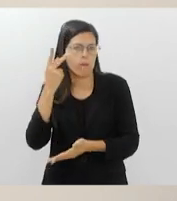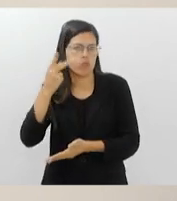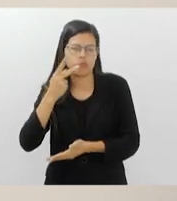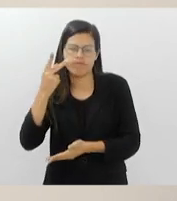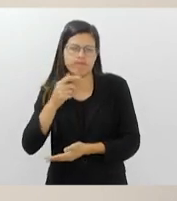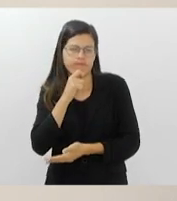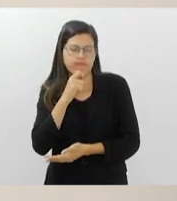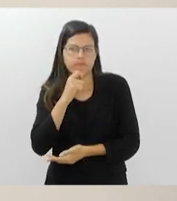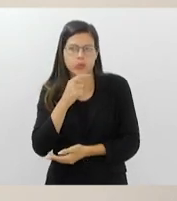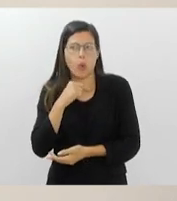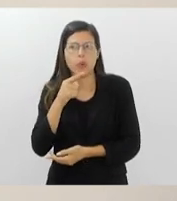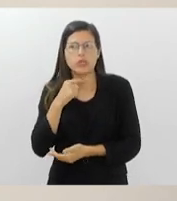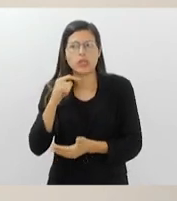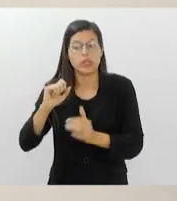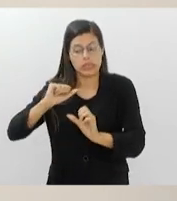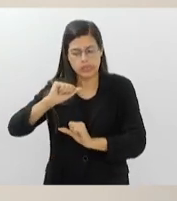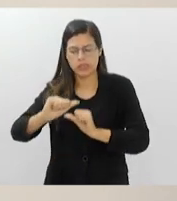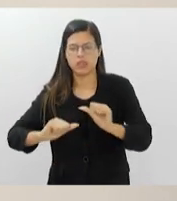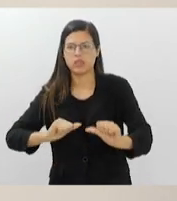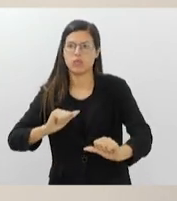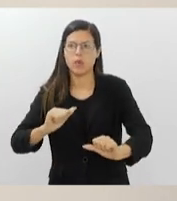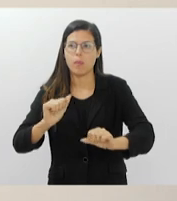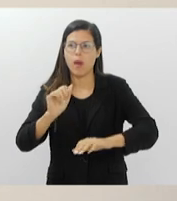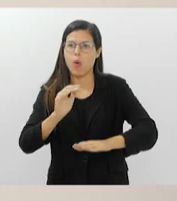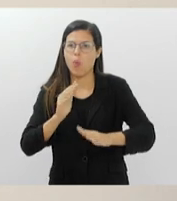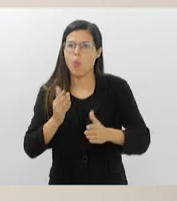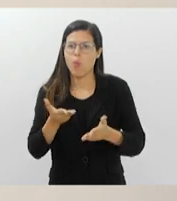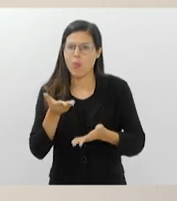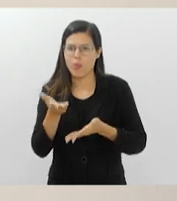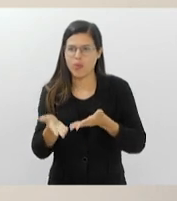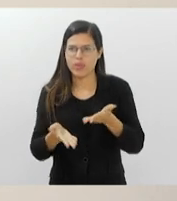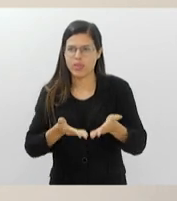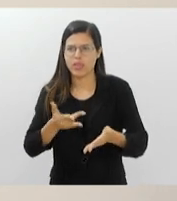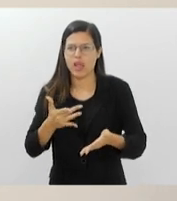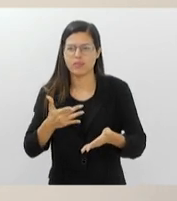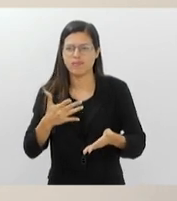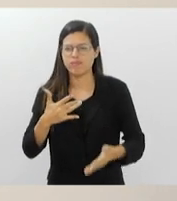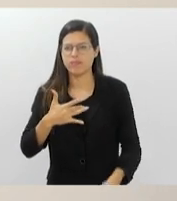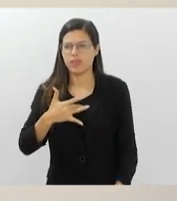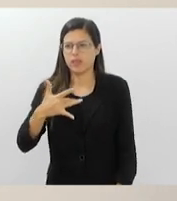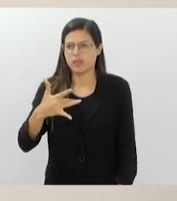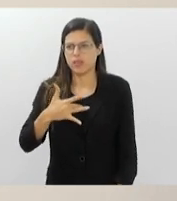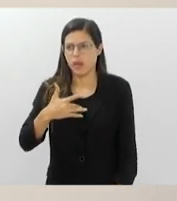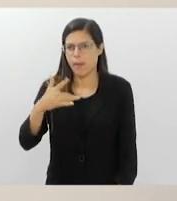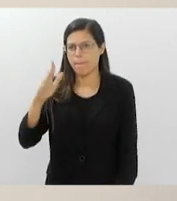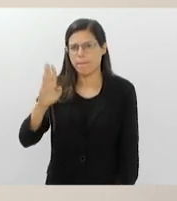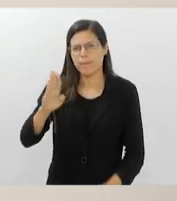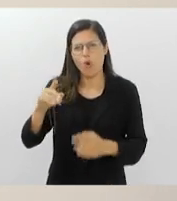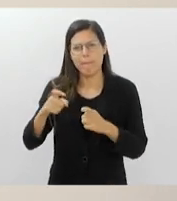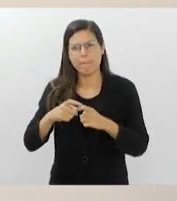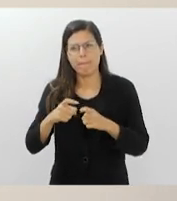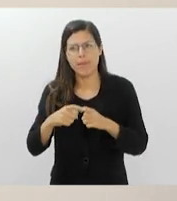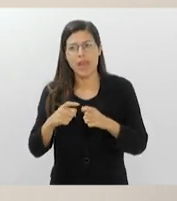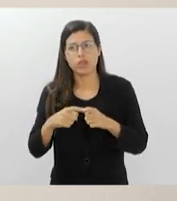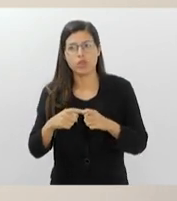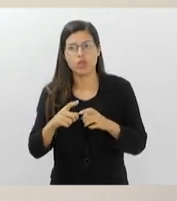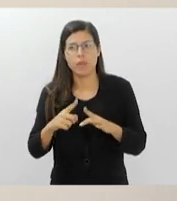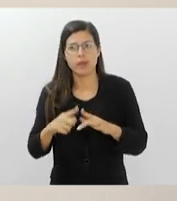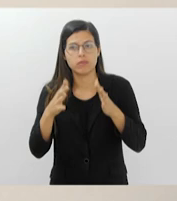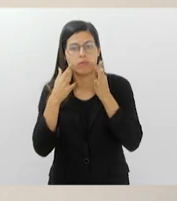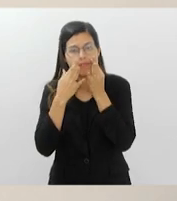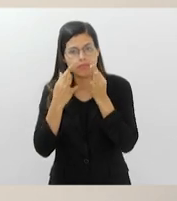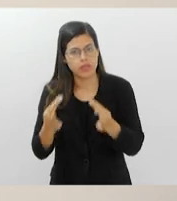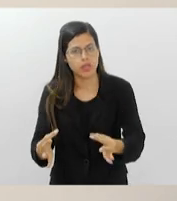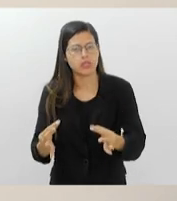realmente transformar né o cuidado paraa tuberculose de uma questão muito biomédica muito verticalizada numa atensão de